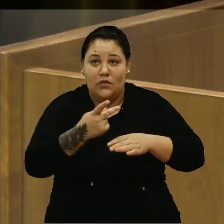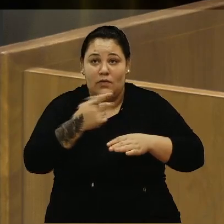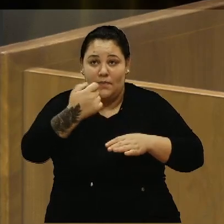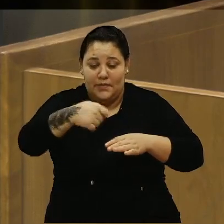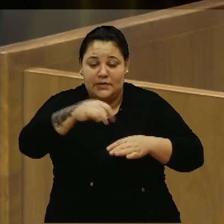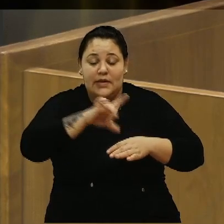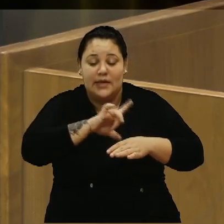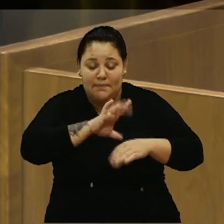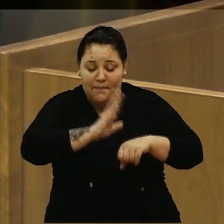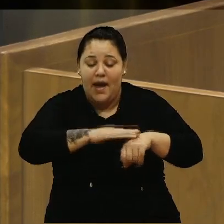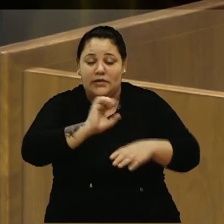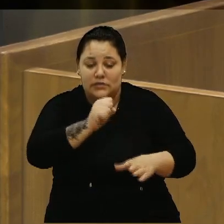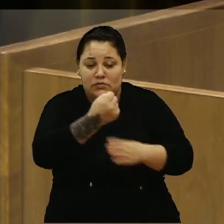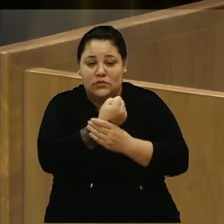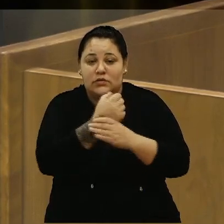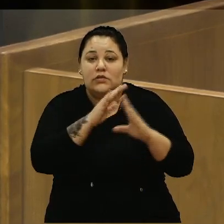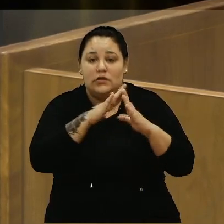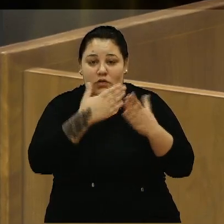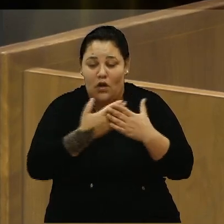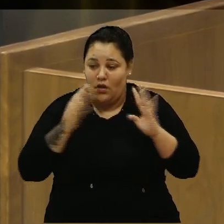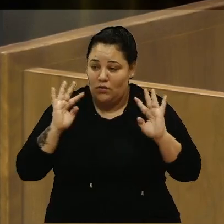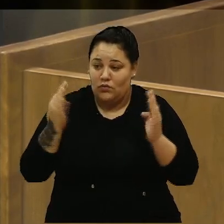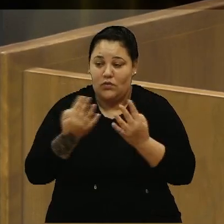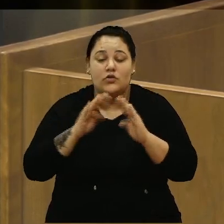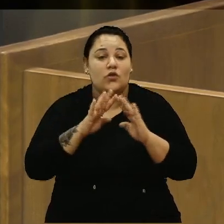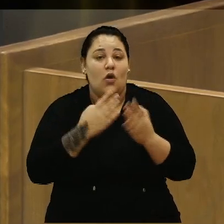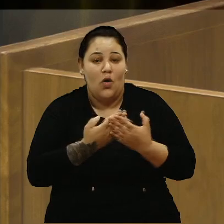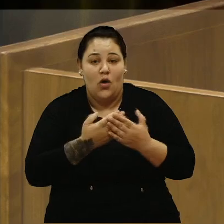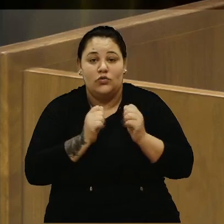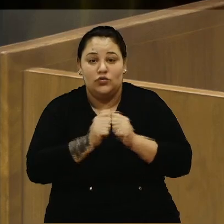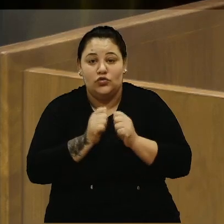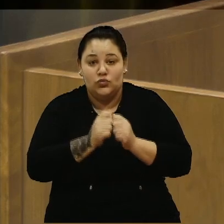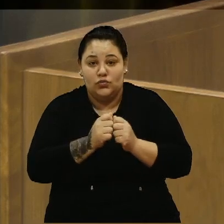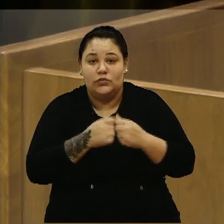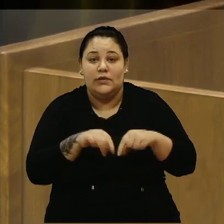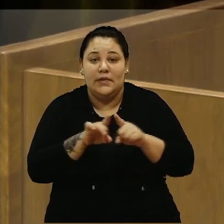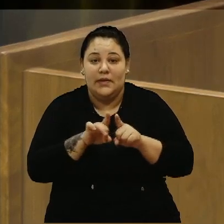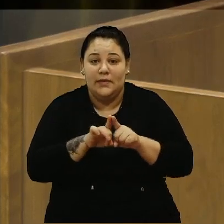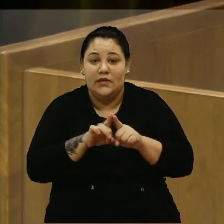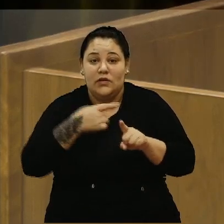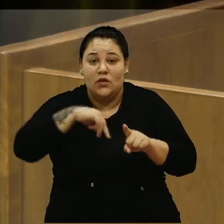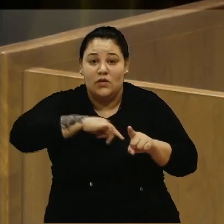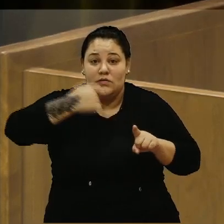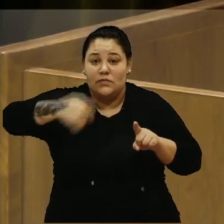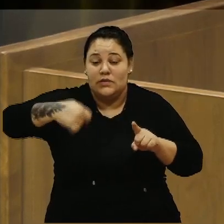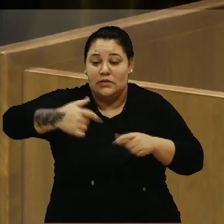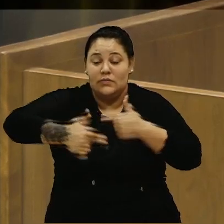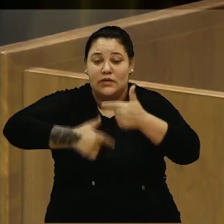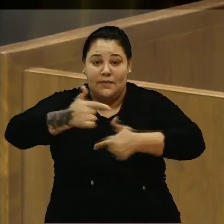essa segurança efetiva no entorno das escolas, inclusive junto às escolas. Nós precisamos trabalhar